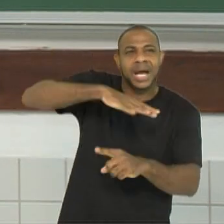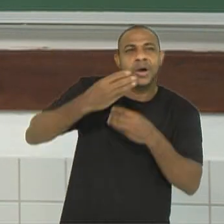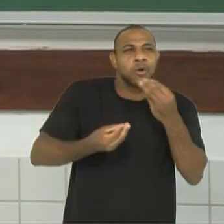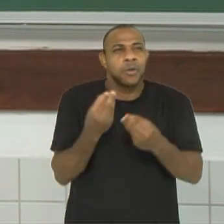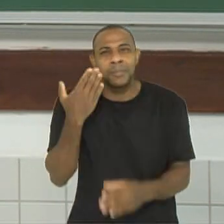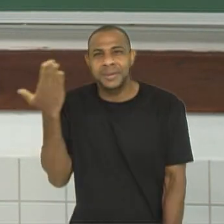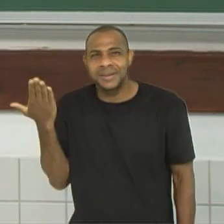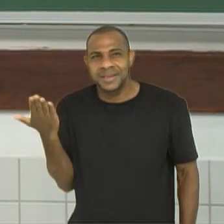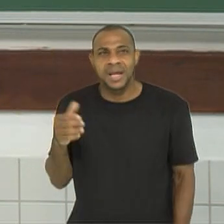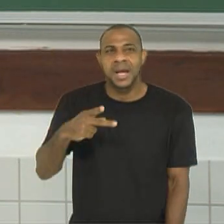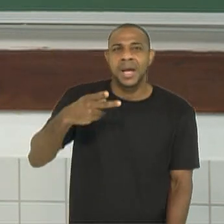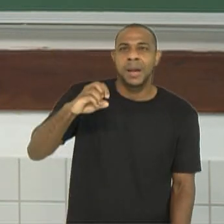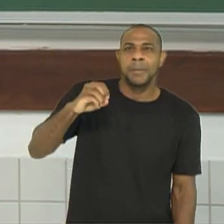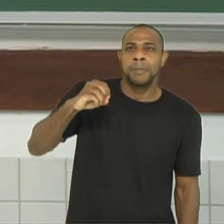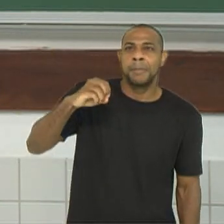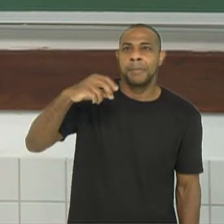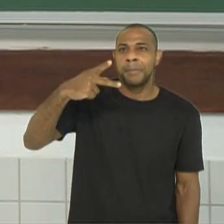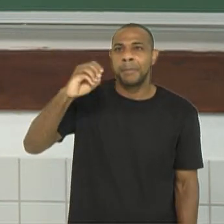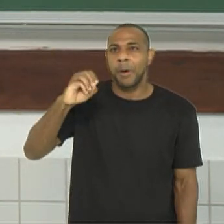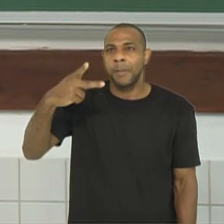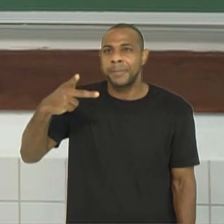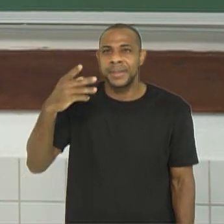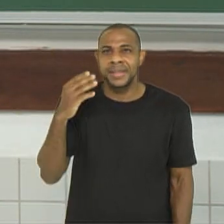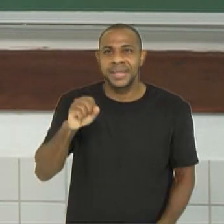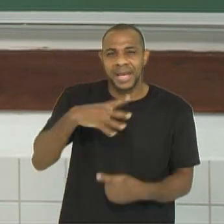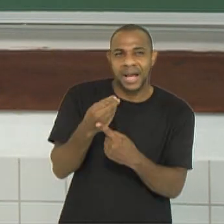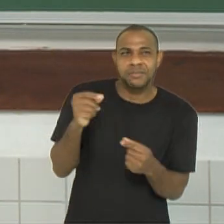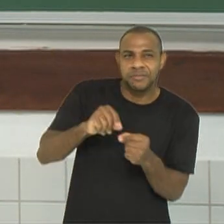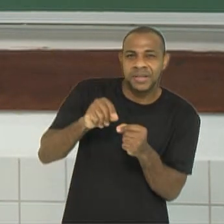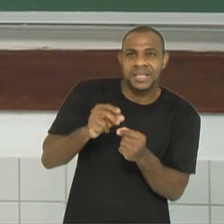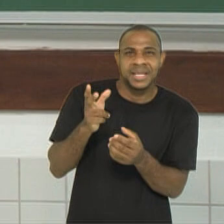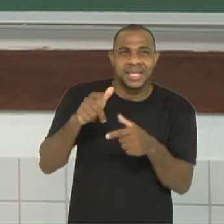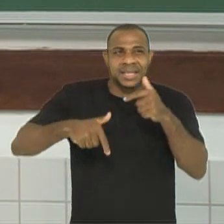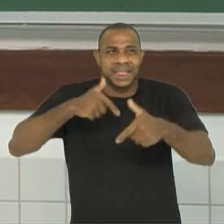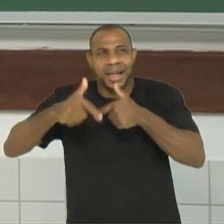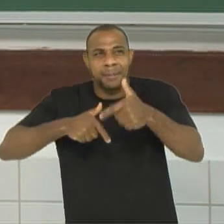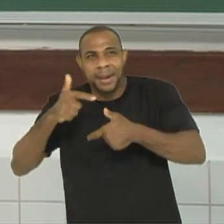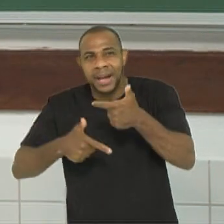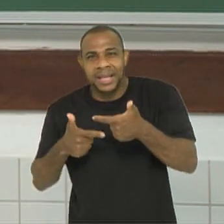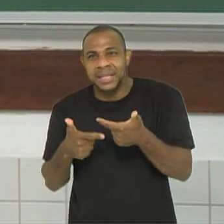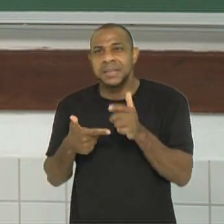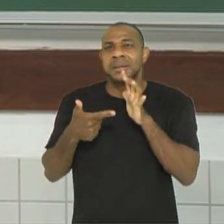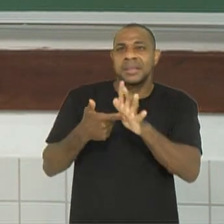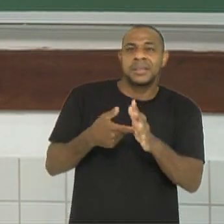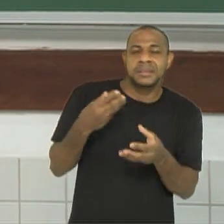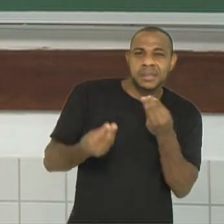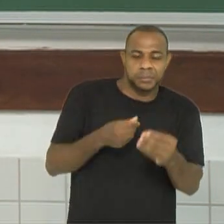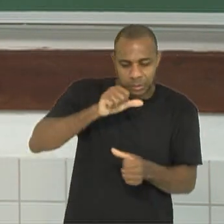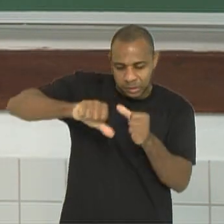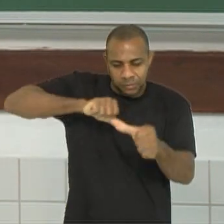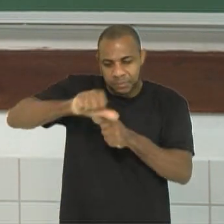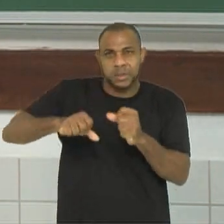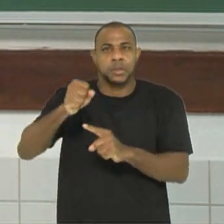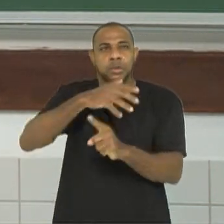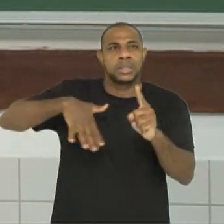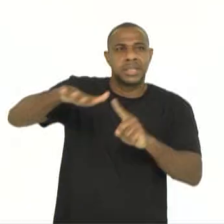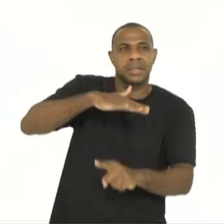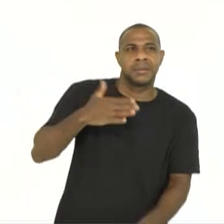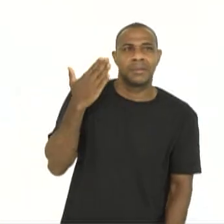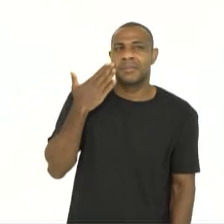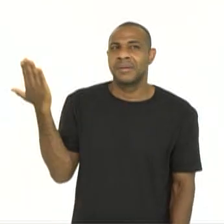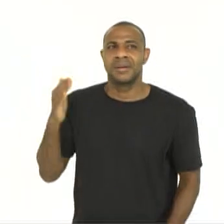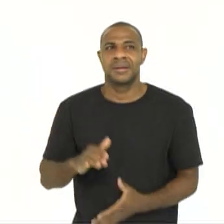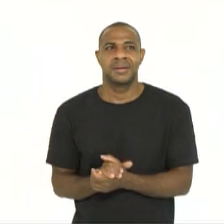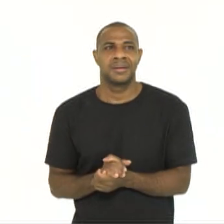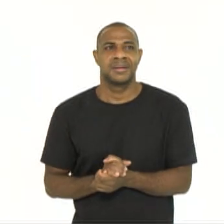pop art como exatamente um período em que os artistas vão produzir trabalhos que está havendo questões de transformações sociais na sociedade. Aqui